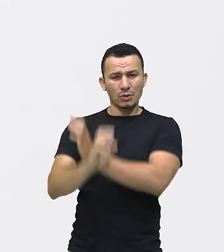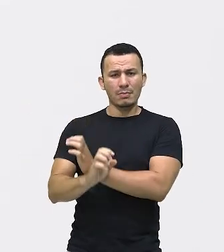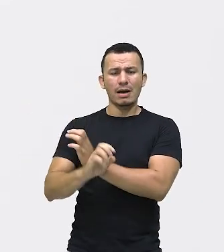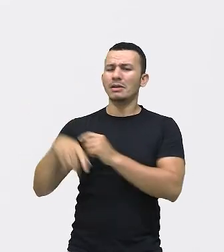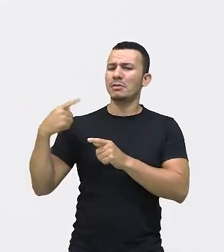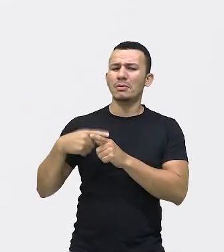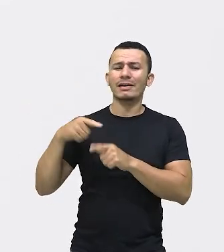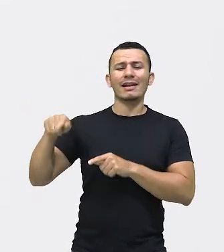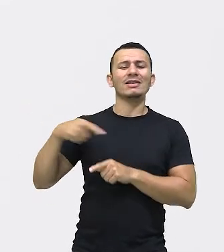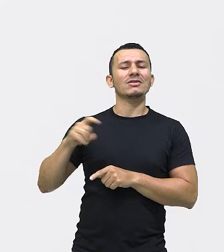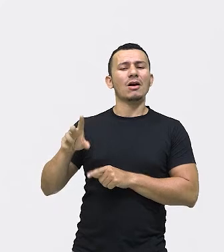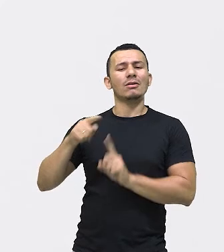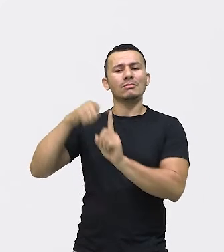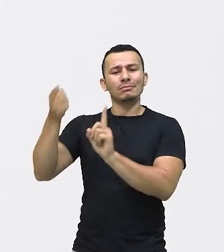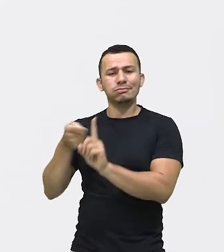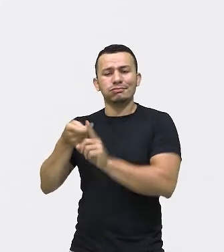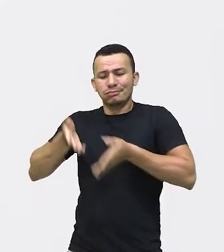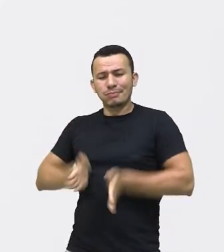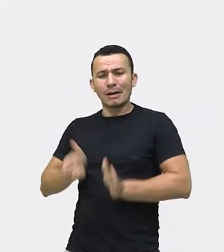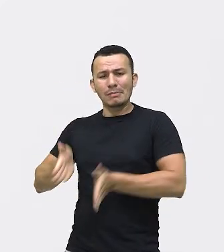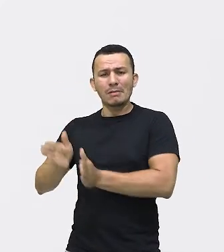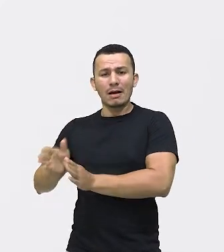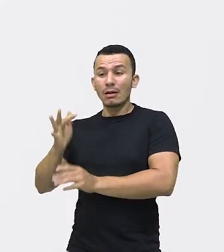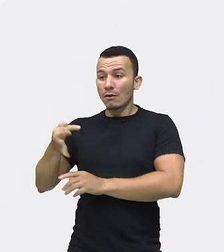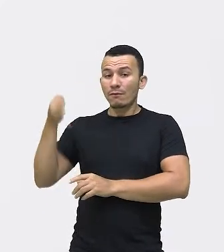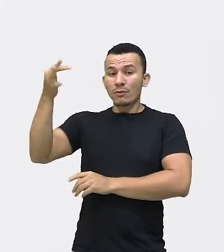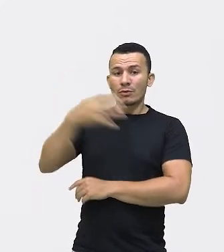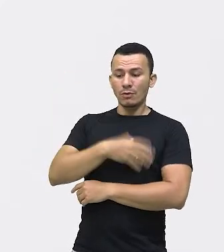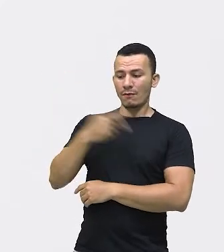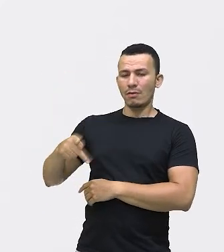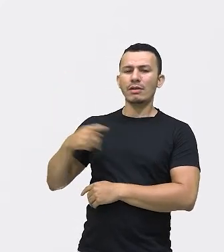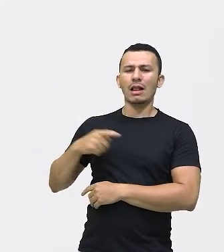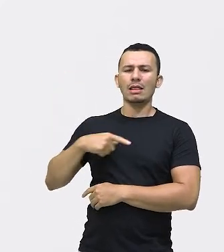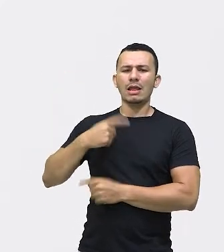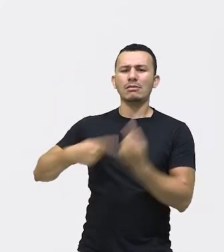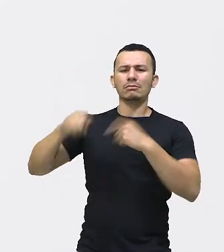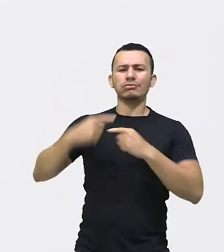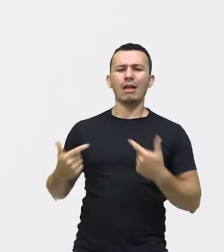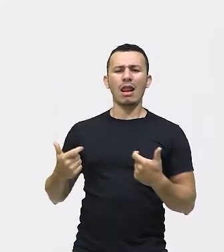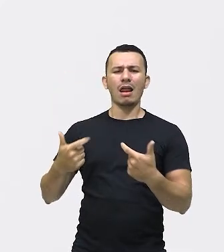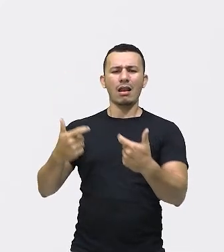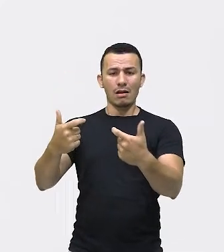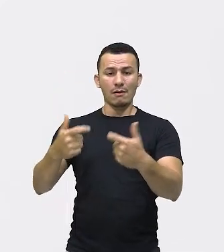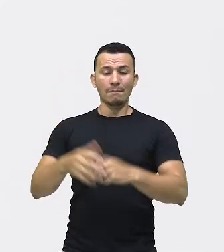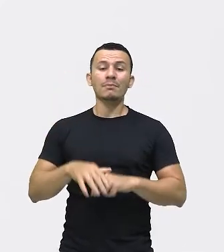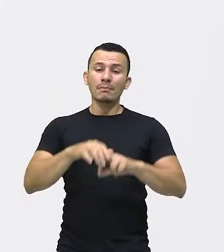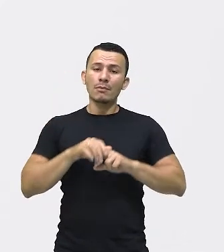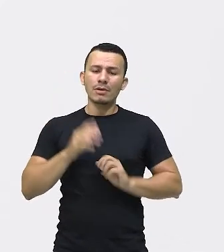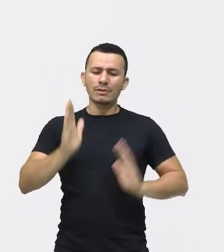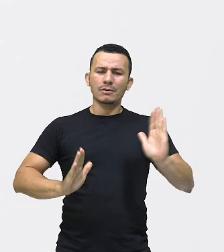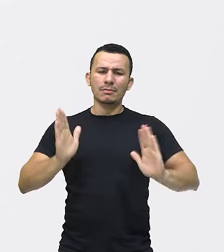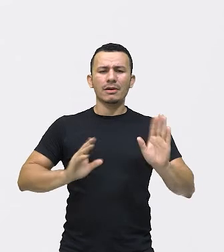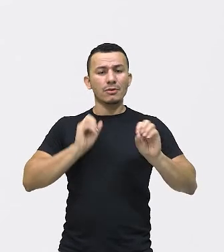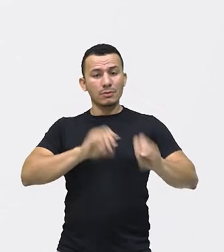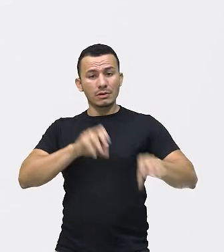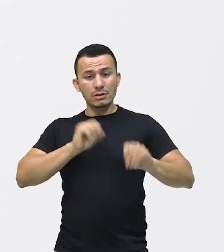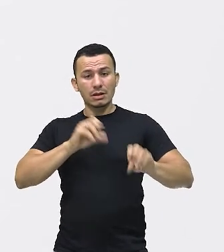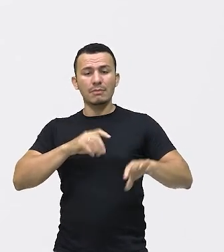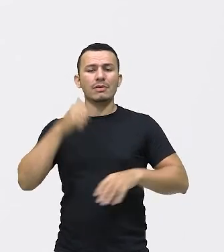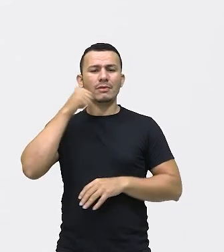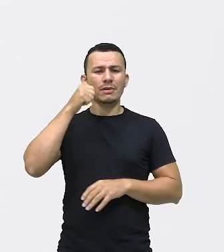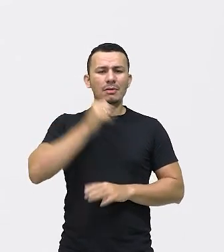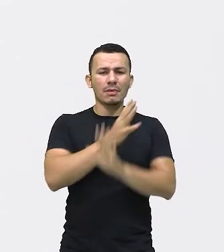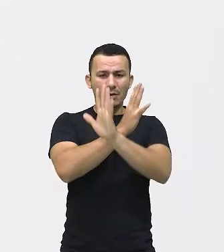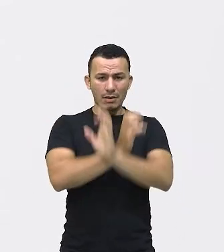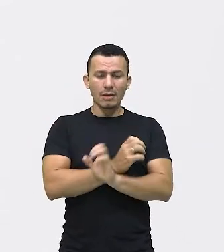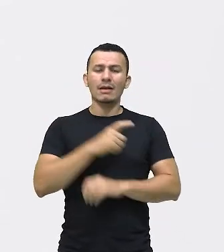filhos saudáveis, né, que futuramente virariam aí bons guerreiros. Por isso, durante a educação da mulher espartana, existia